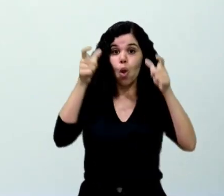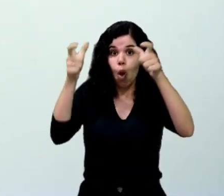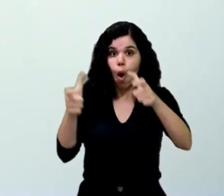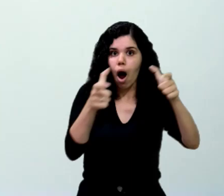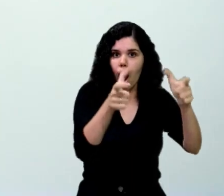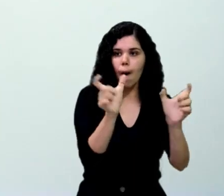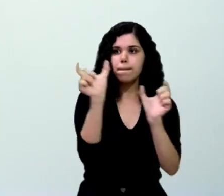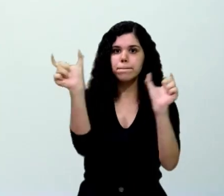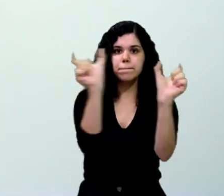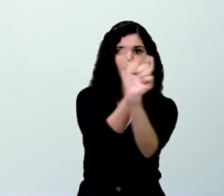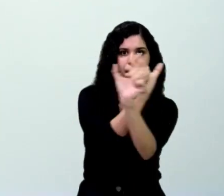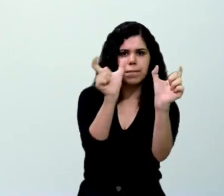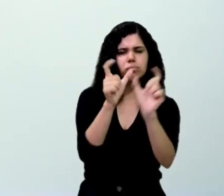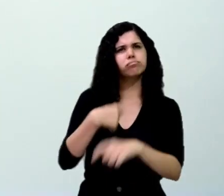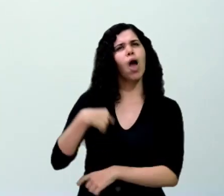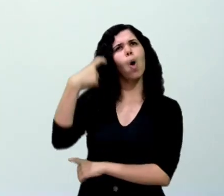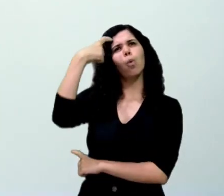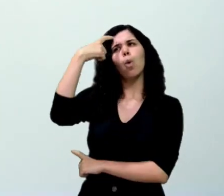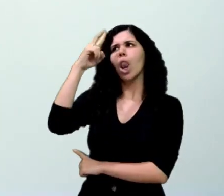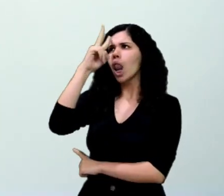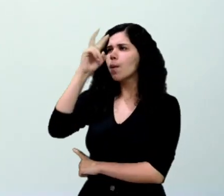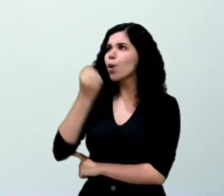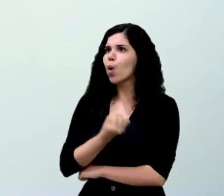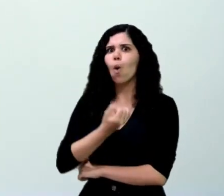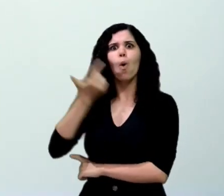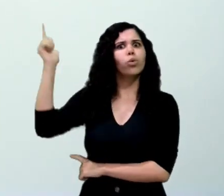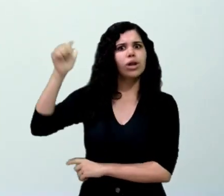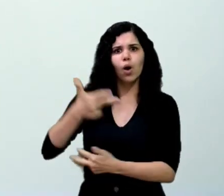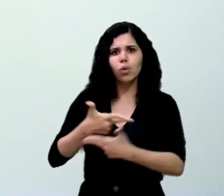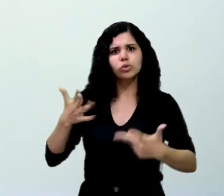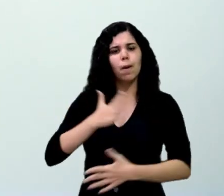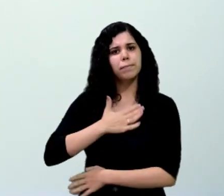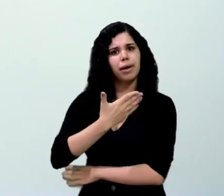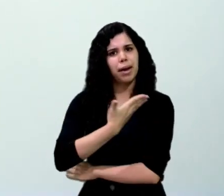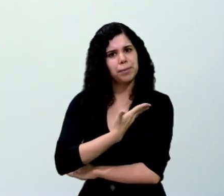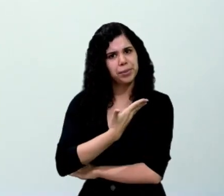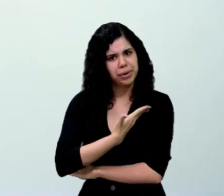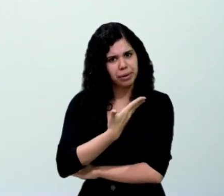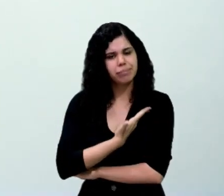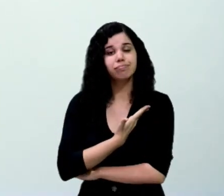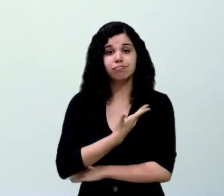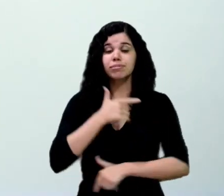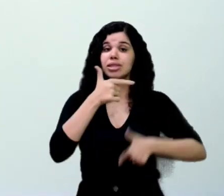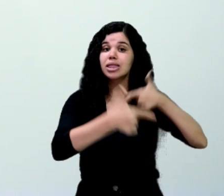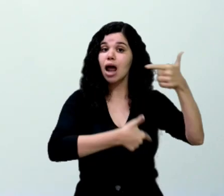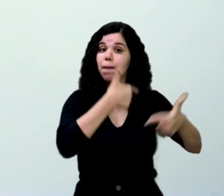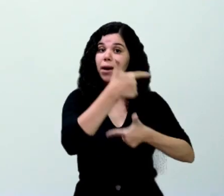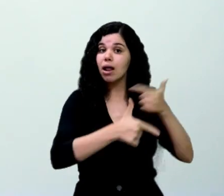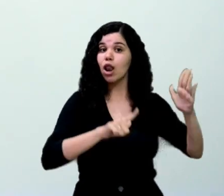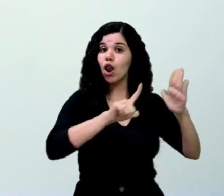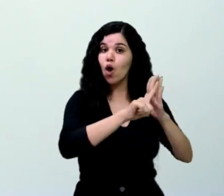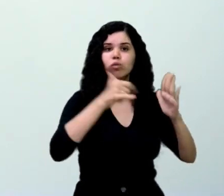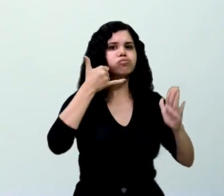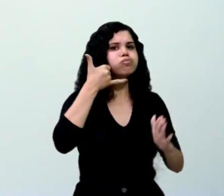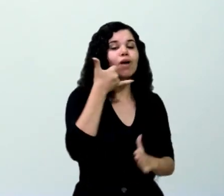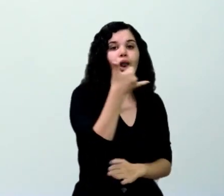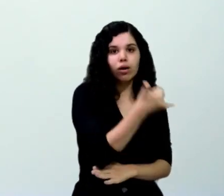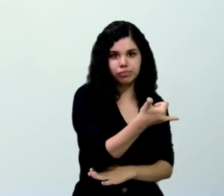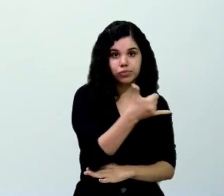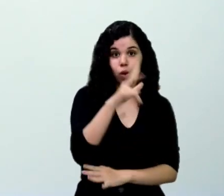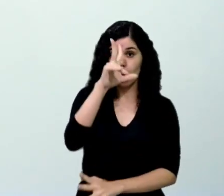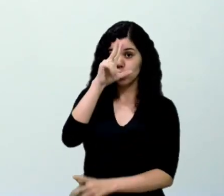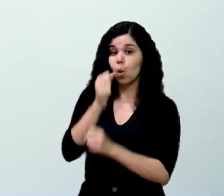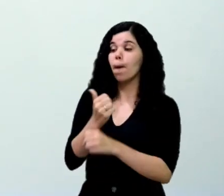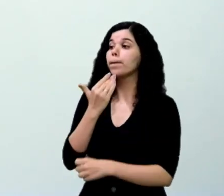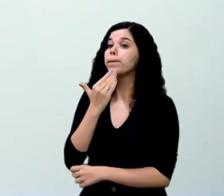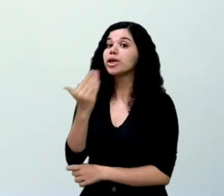posição, acabei de lembrar de uma situação que aconteceu com uma amiga minha que ela trabalha em uma loja de celular. O dono pediu